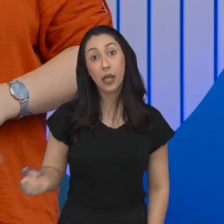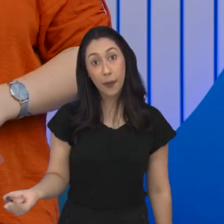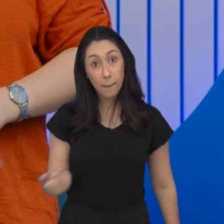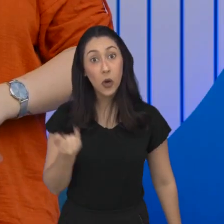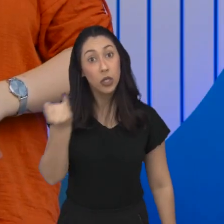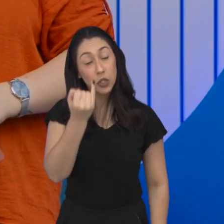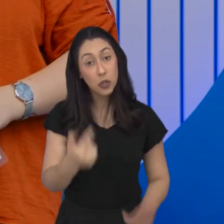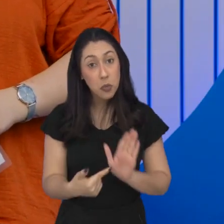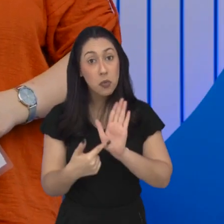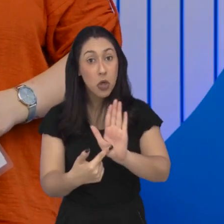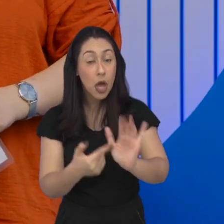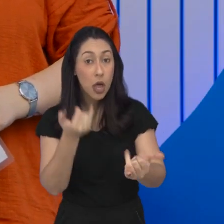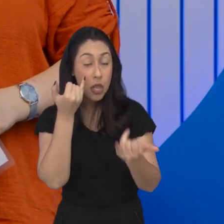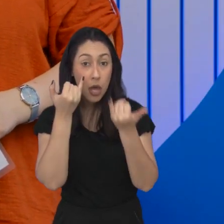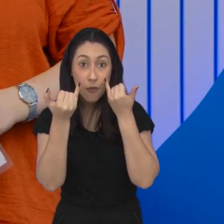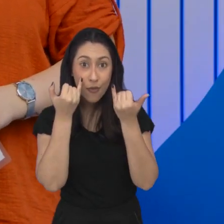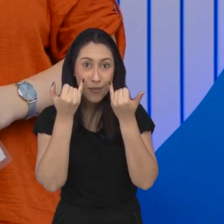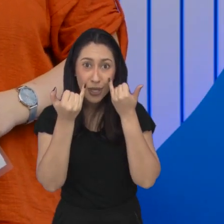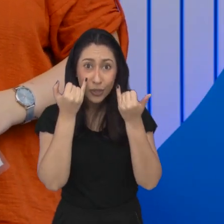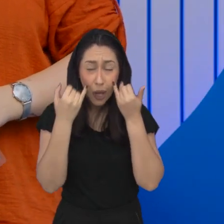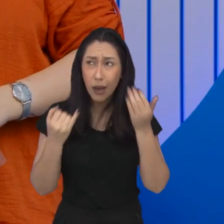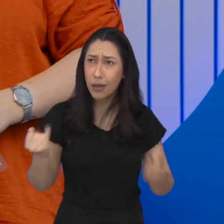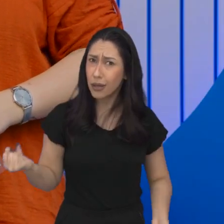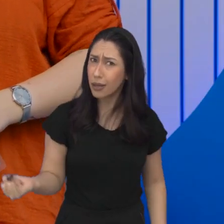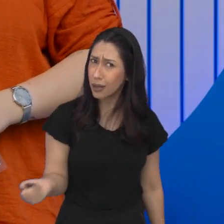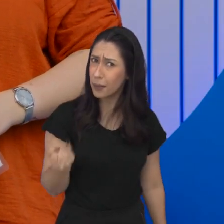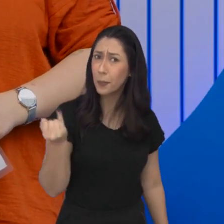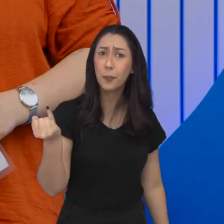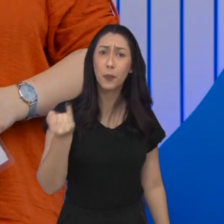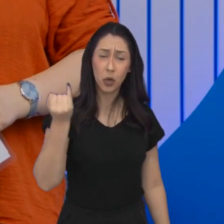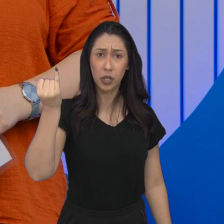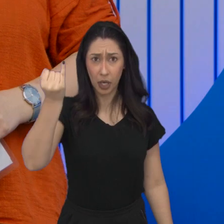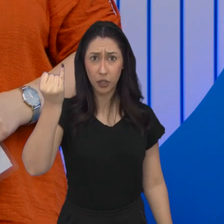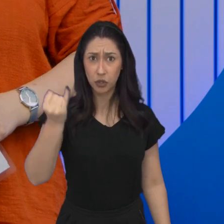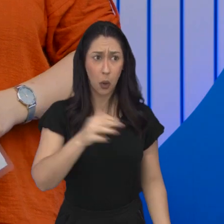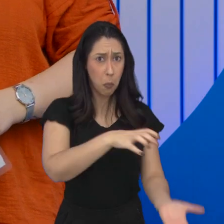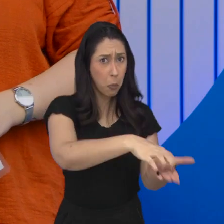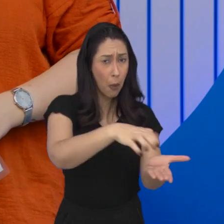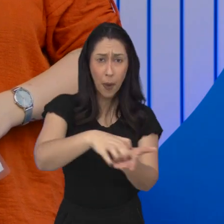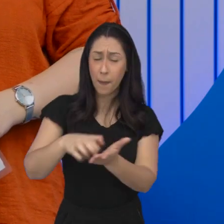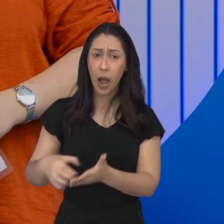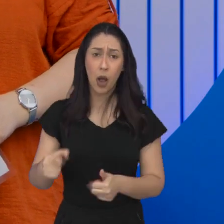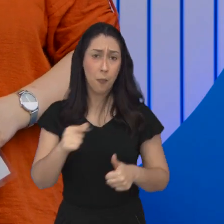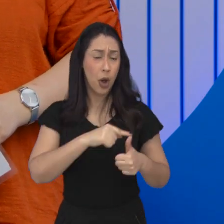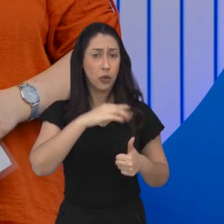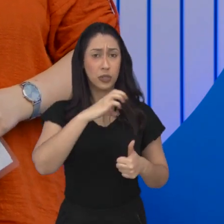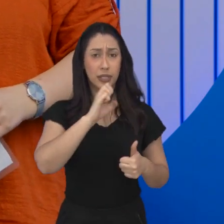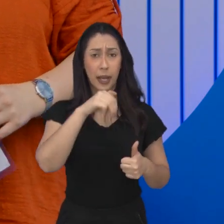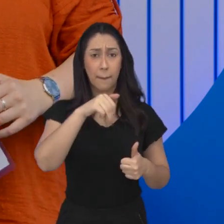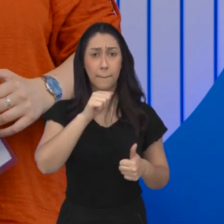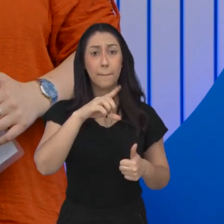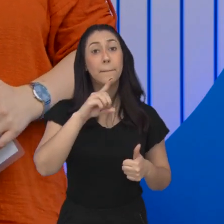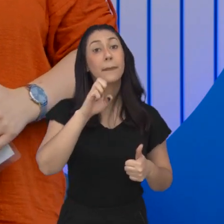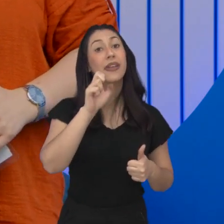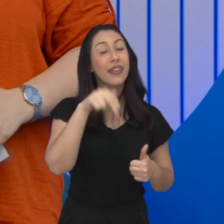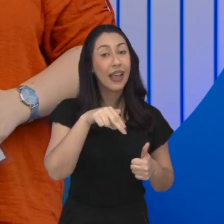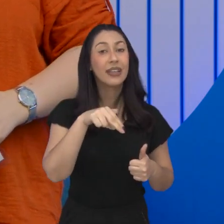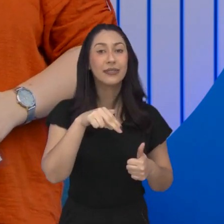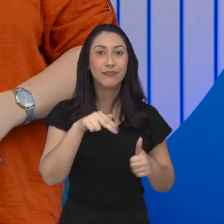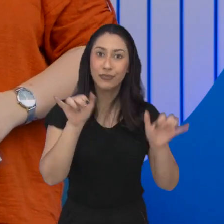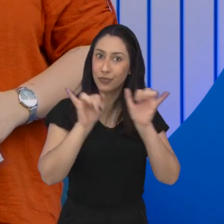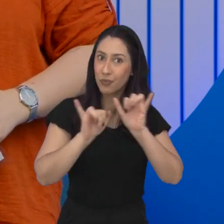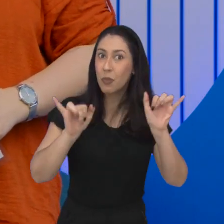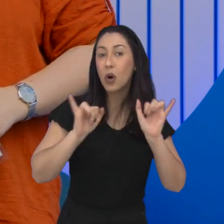alastram. Importante reforçar que essas informações são muito relevantes para outros órgãos também. O CEMADEM, o Centro Nacional